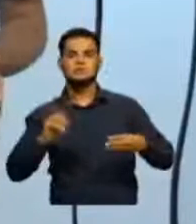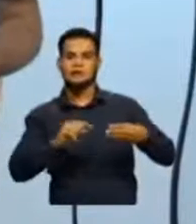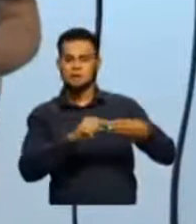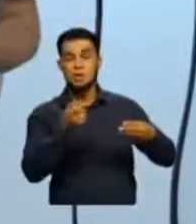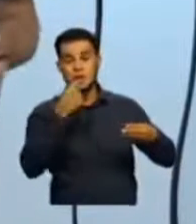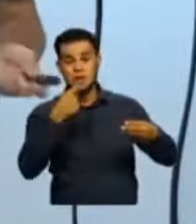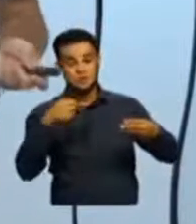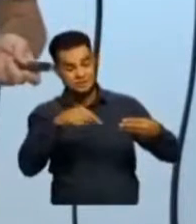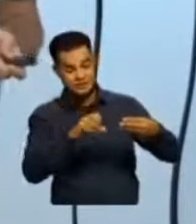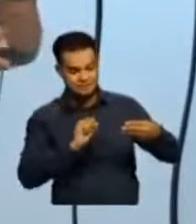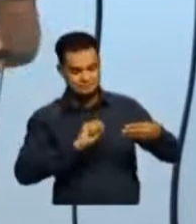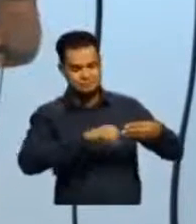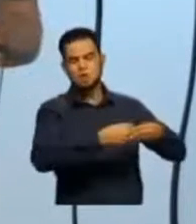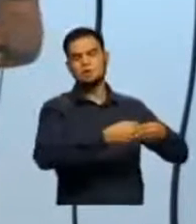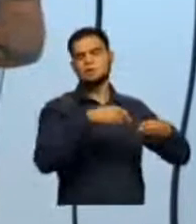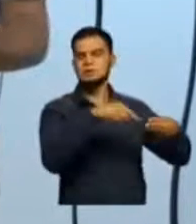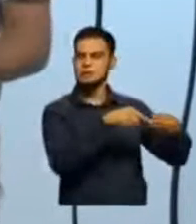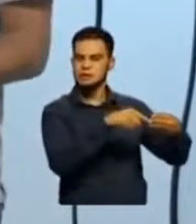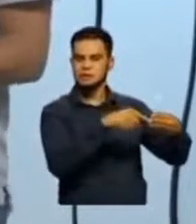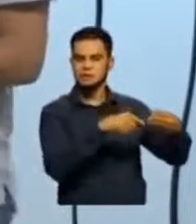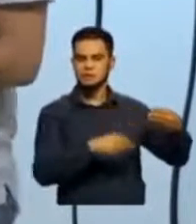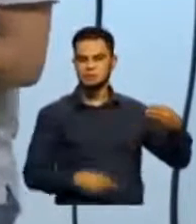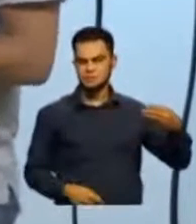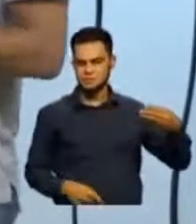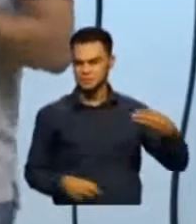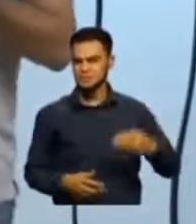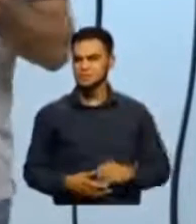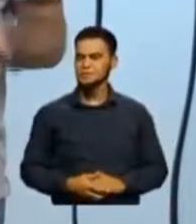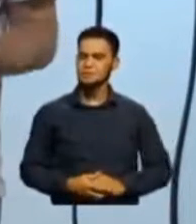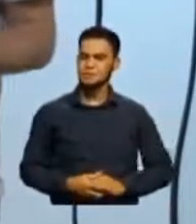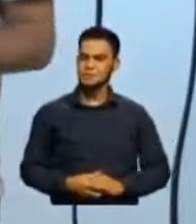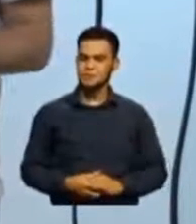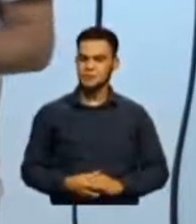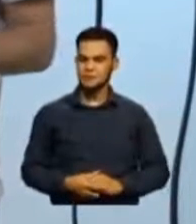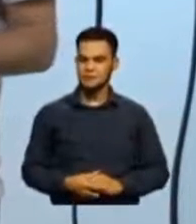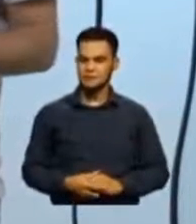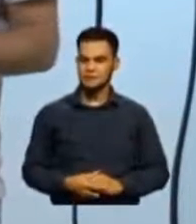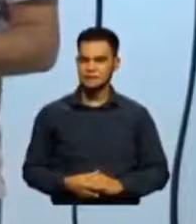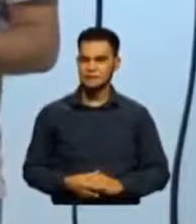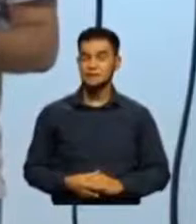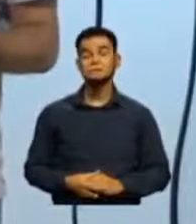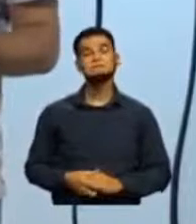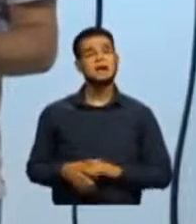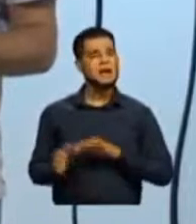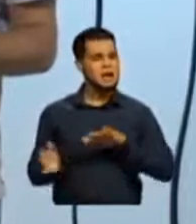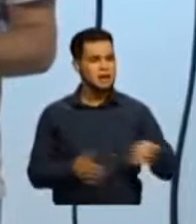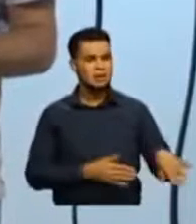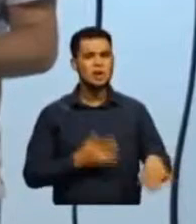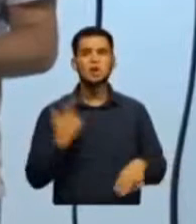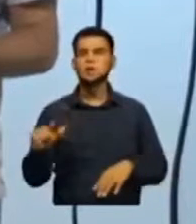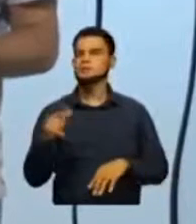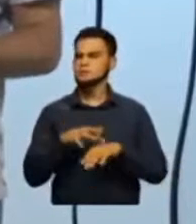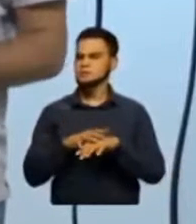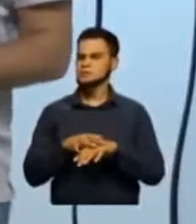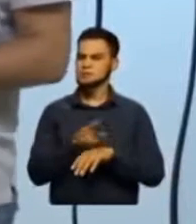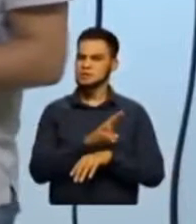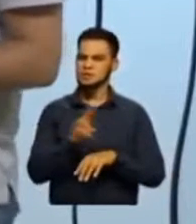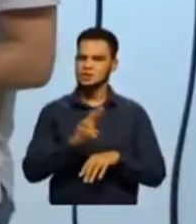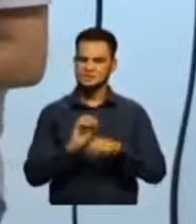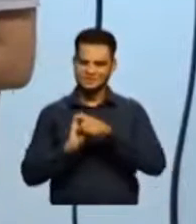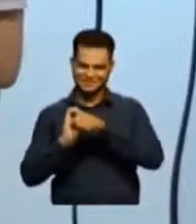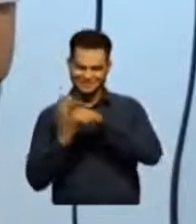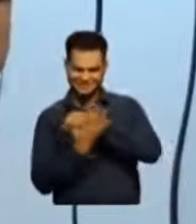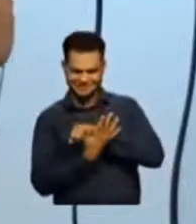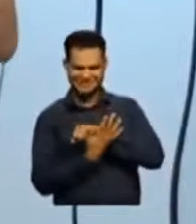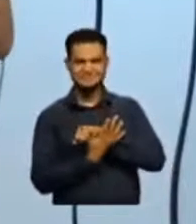Nós temos, então, uma outra doença, que vai ser a do novo coronavírus, que é a Covid-19, que